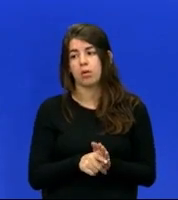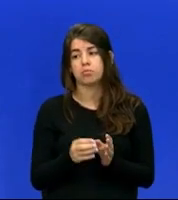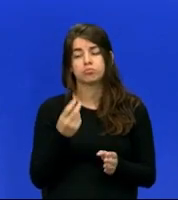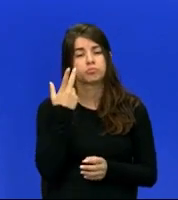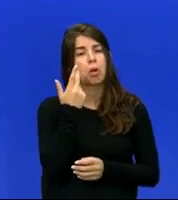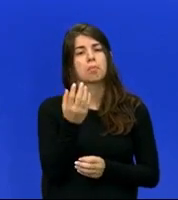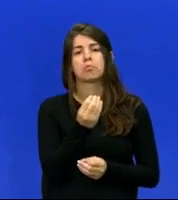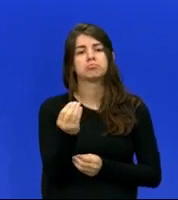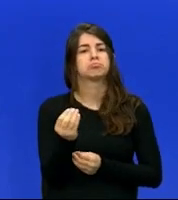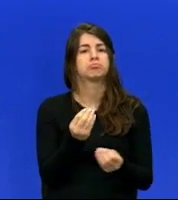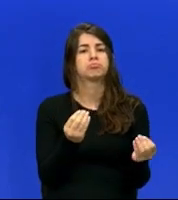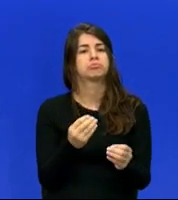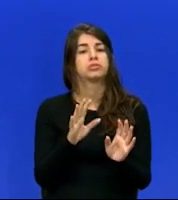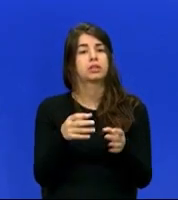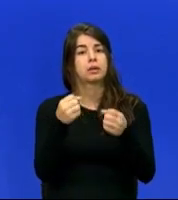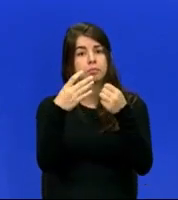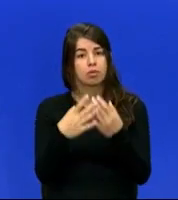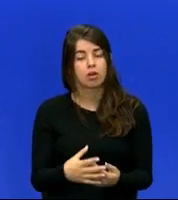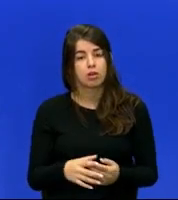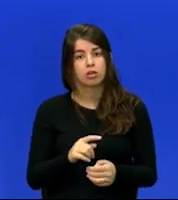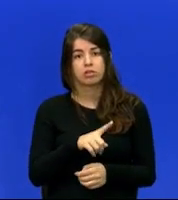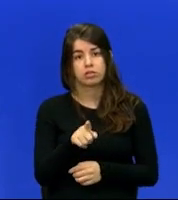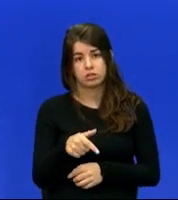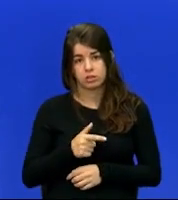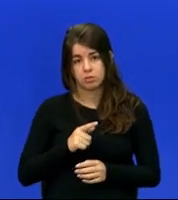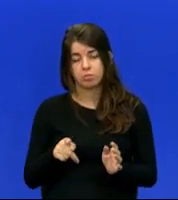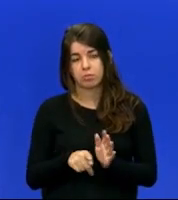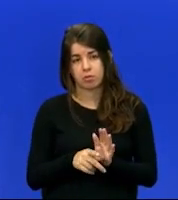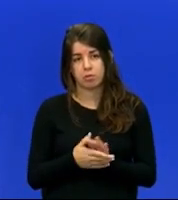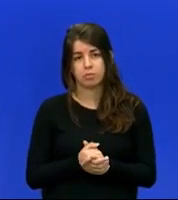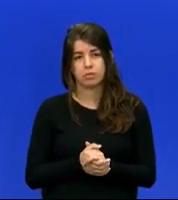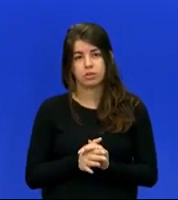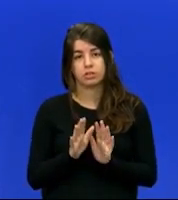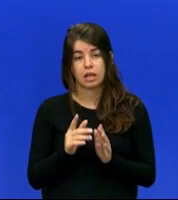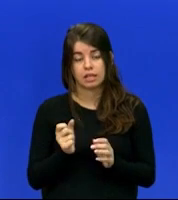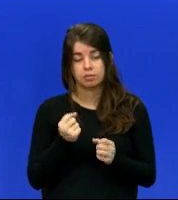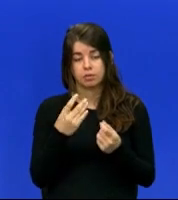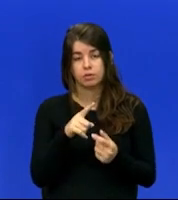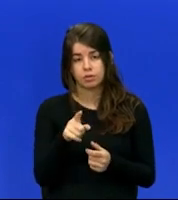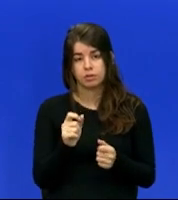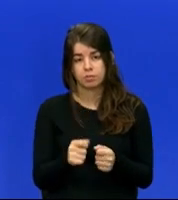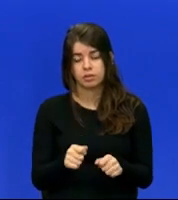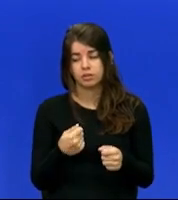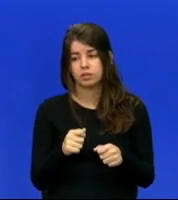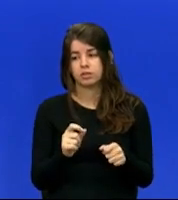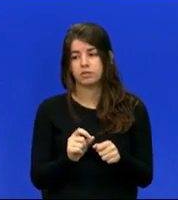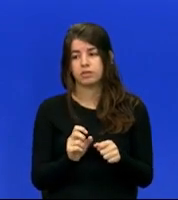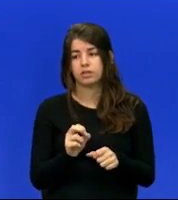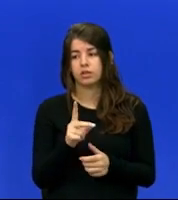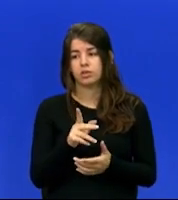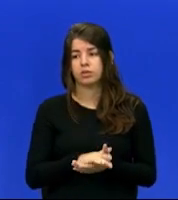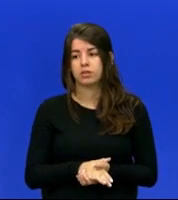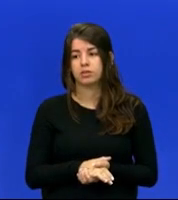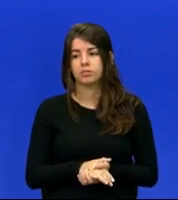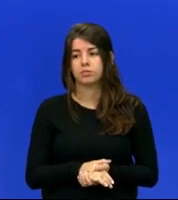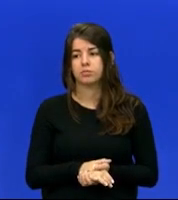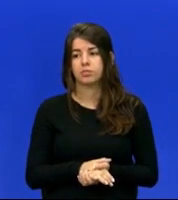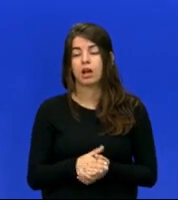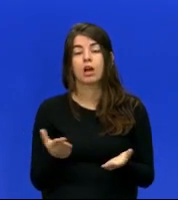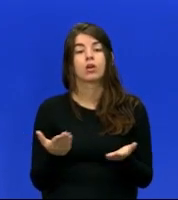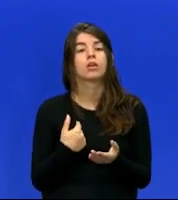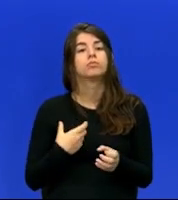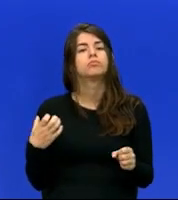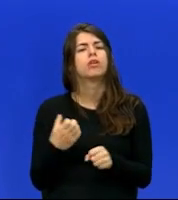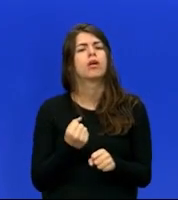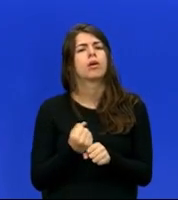distribuída, ele já te sinaliza que você está trabalhando com uma distribuição normal, ok? Vamos